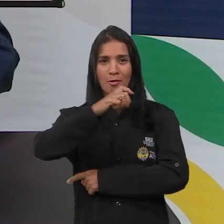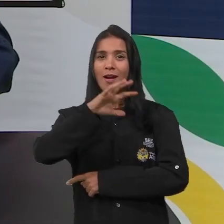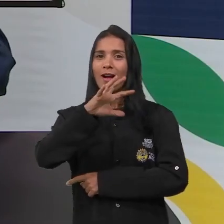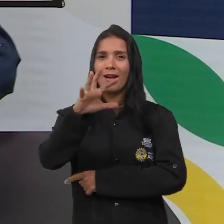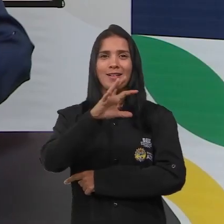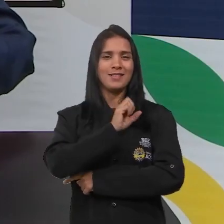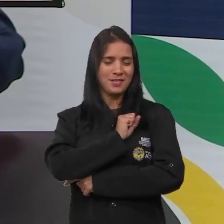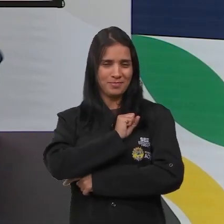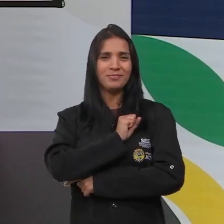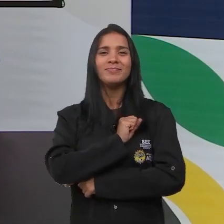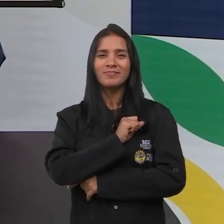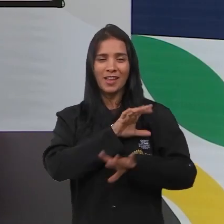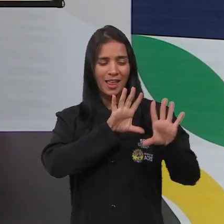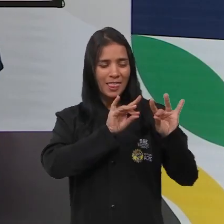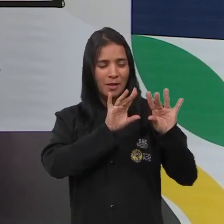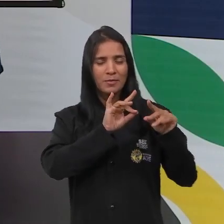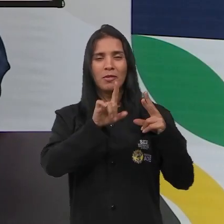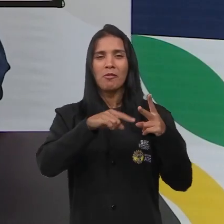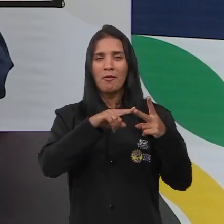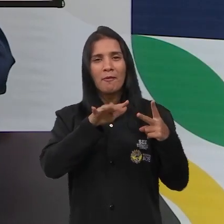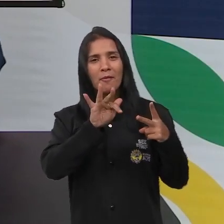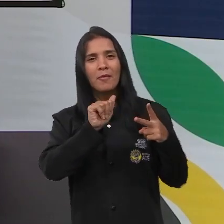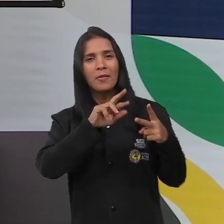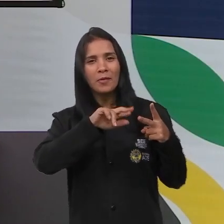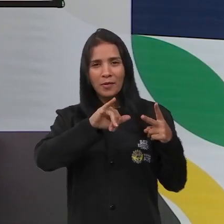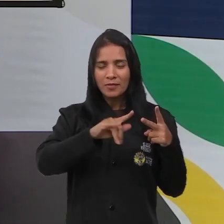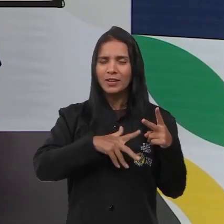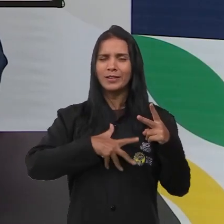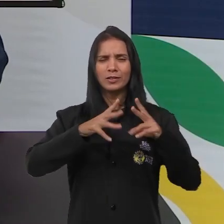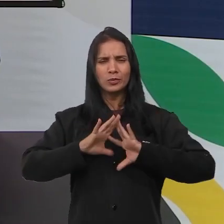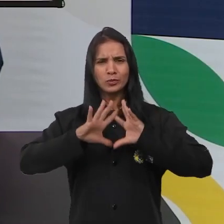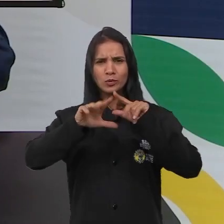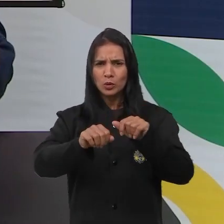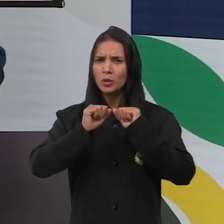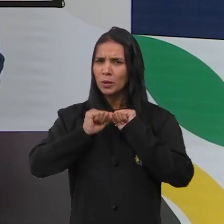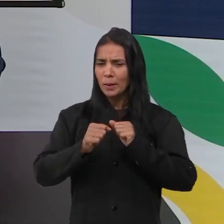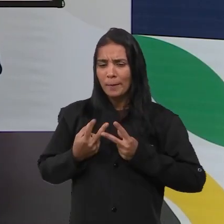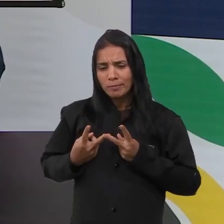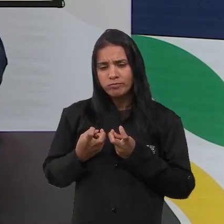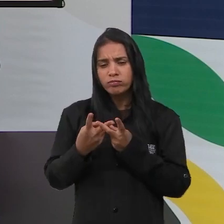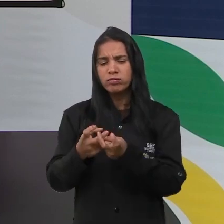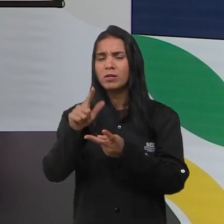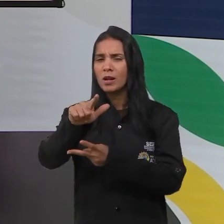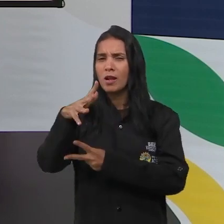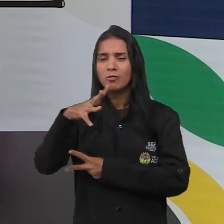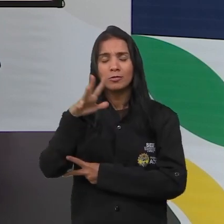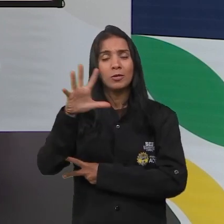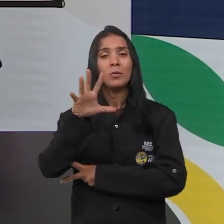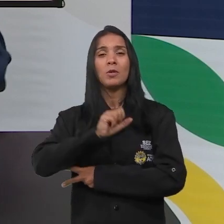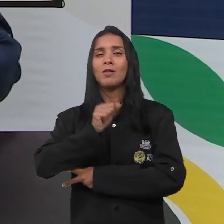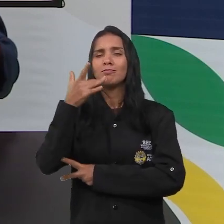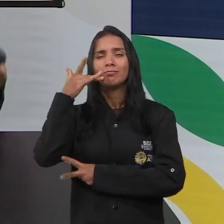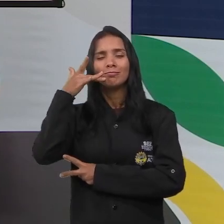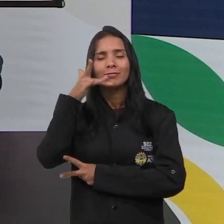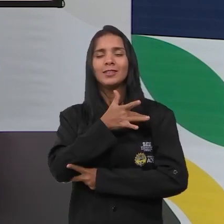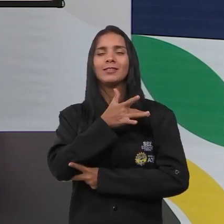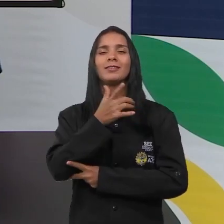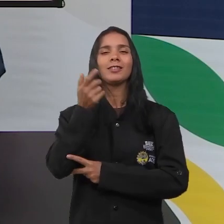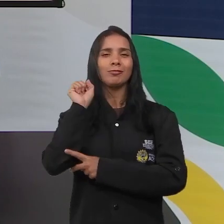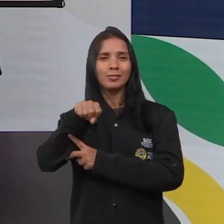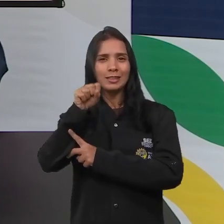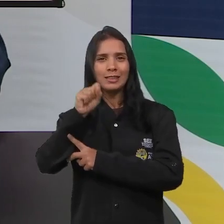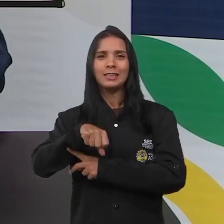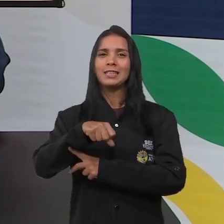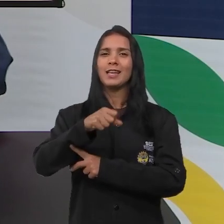tapioca, então tudo aquilo que podemos extrair a partir da mandioca, para mim é delicioso, sem palavras, e sim, faz